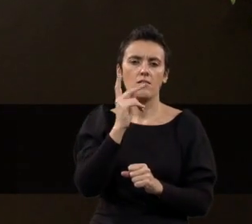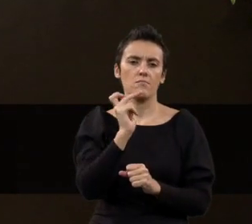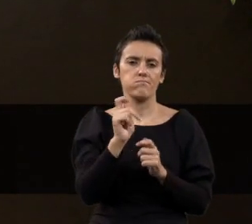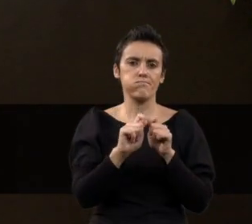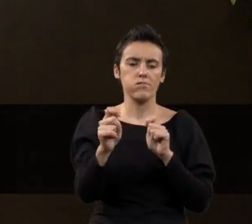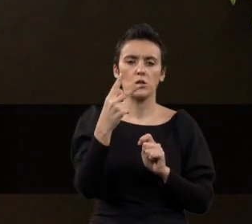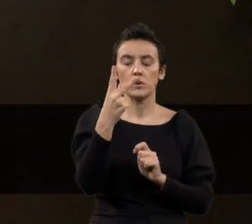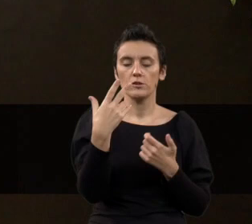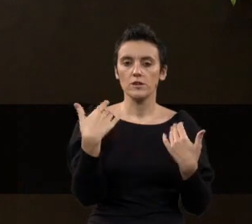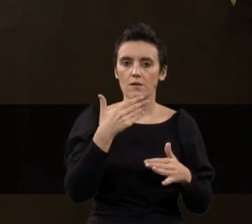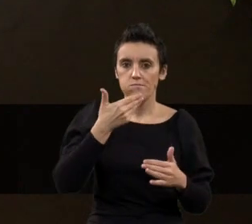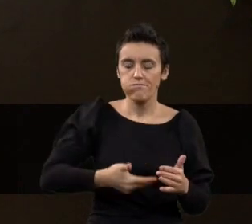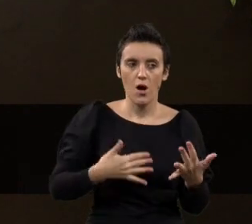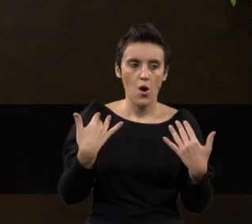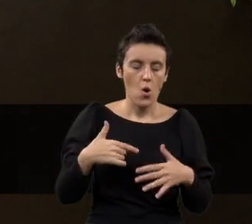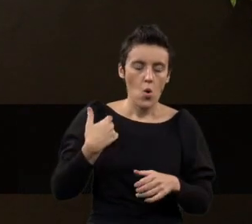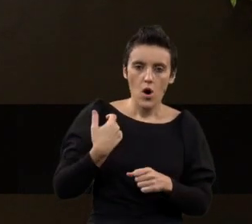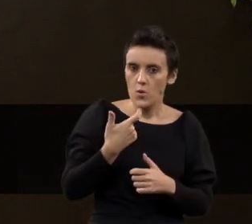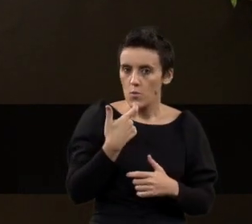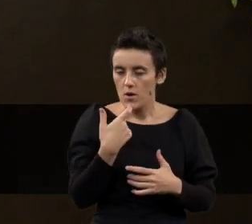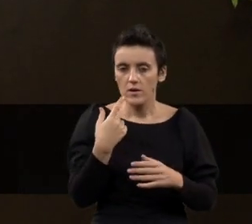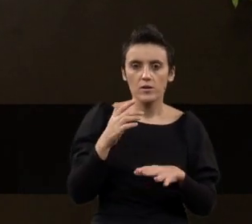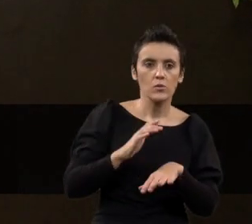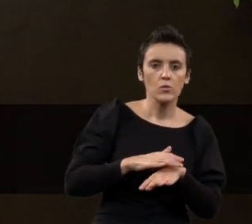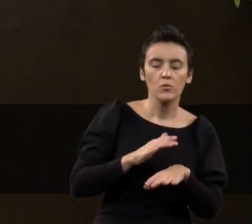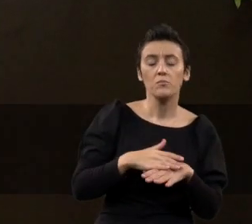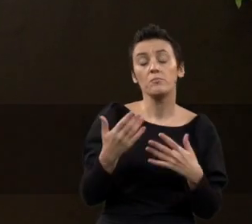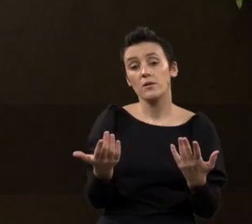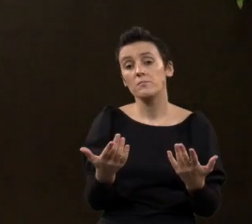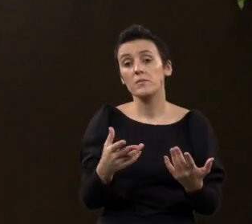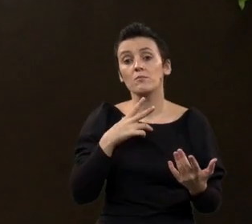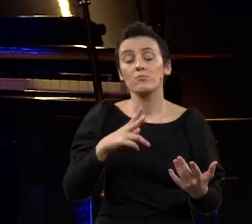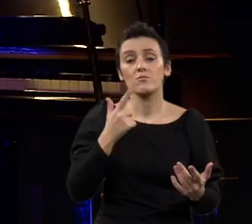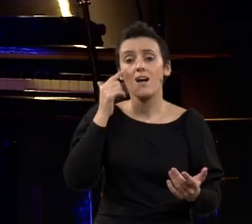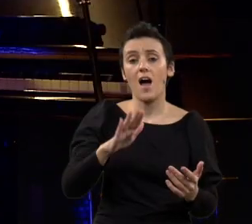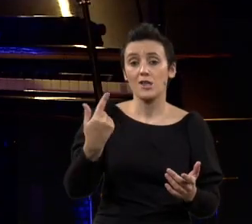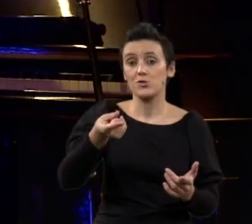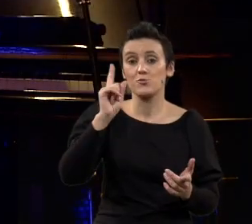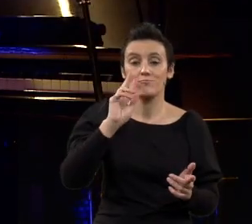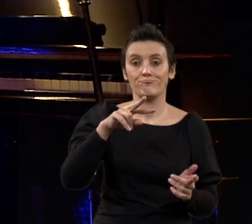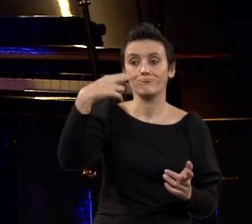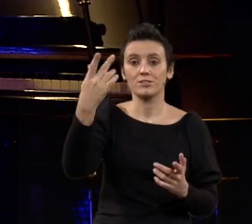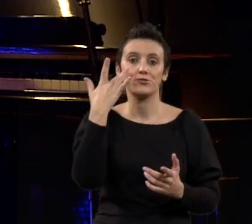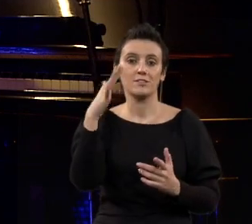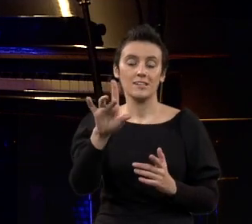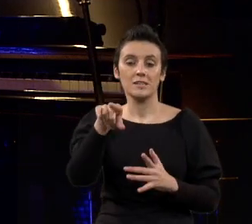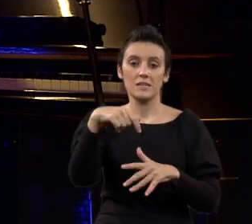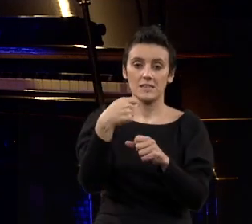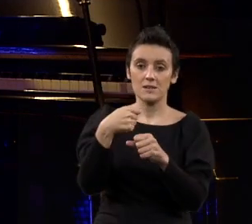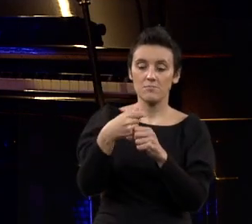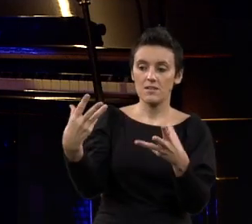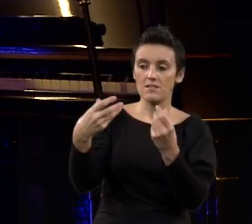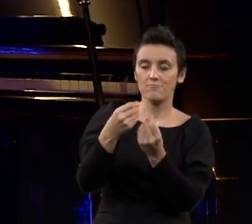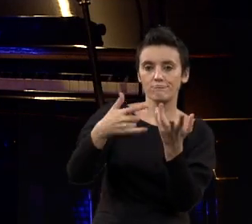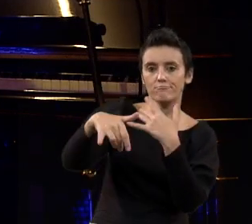das experiências mais intensas que tive, tanto pela questão de estar fora do meu país e por trabalhar com um